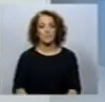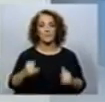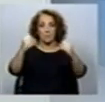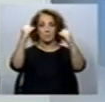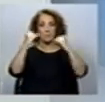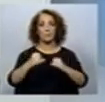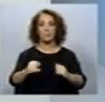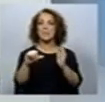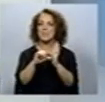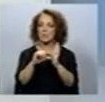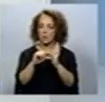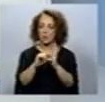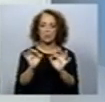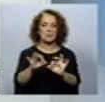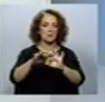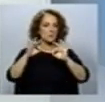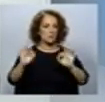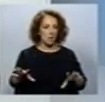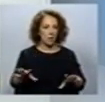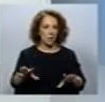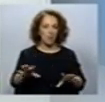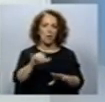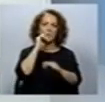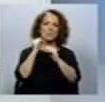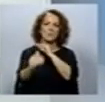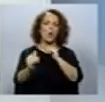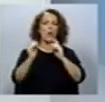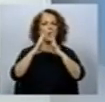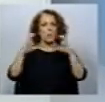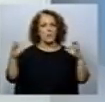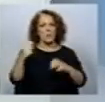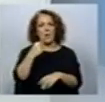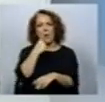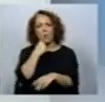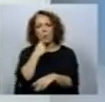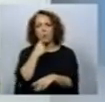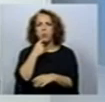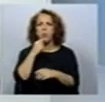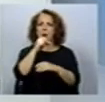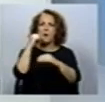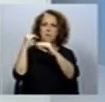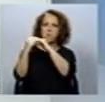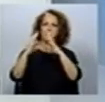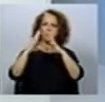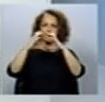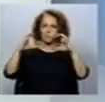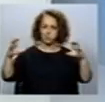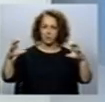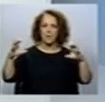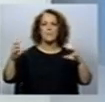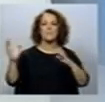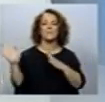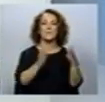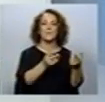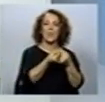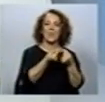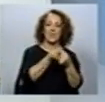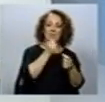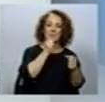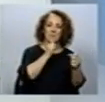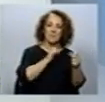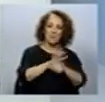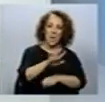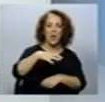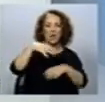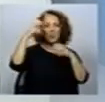centro, também o mesmo panorama, com o céu a encontrar-se muito nublado ou mesmo encoberto, períodos de chuva agora mais intensos aqui nesta região do litoral